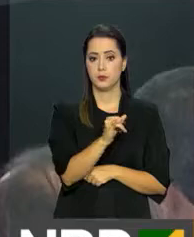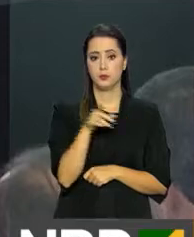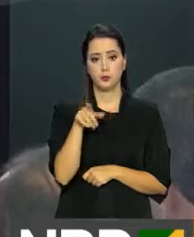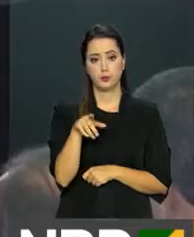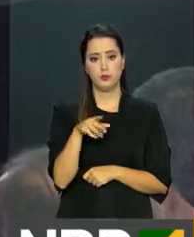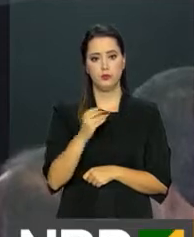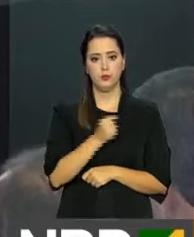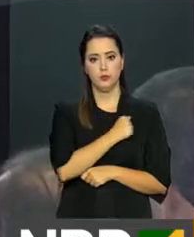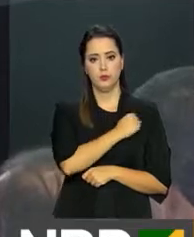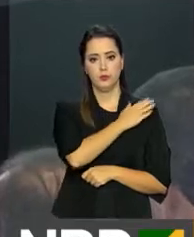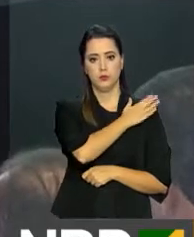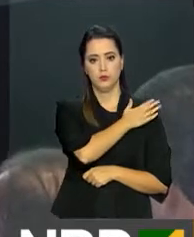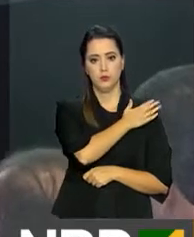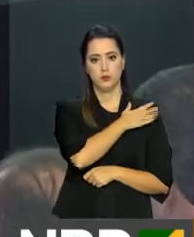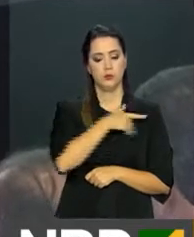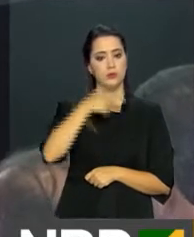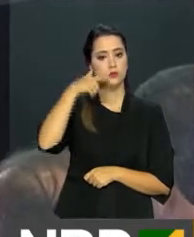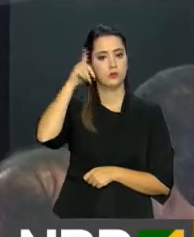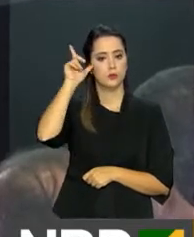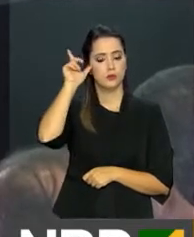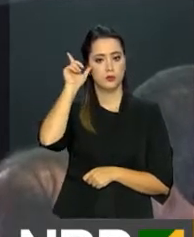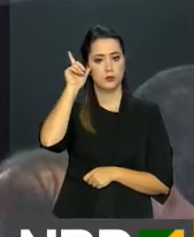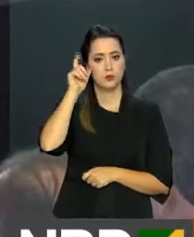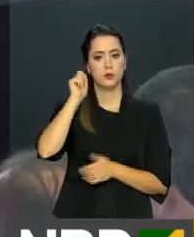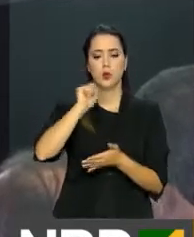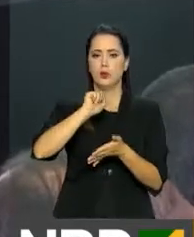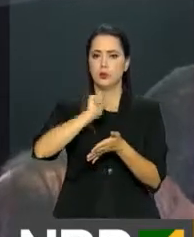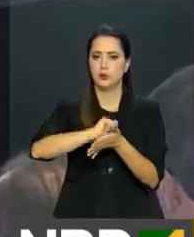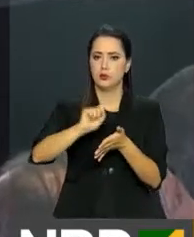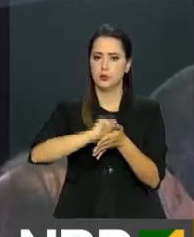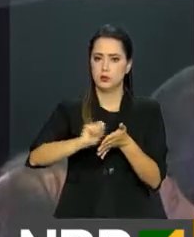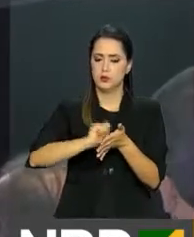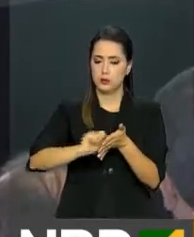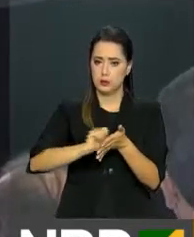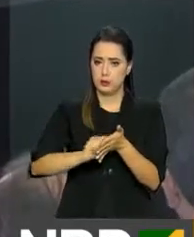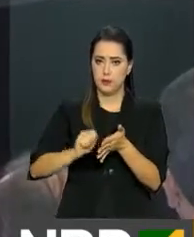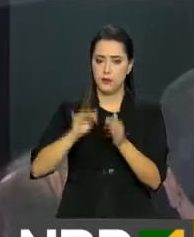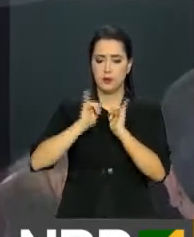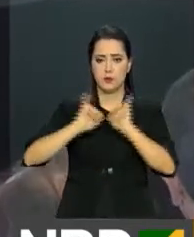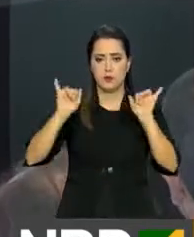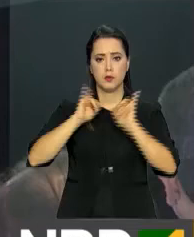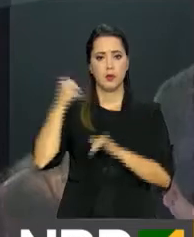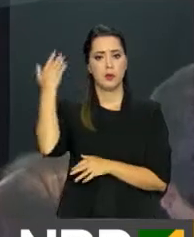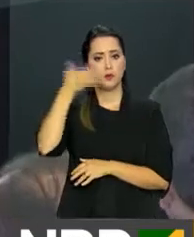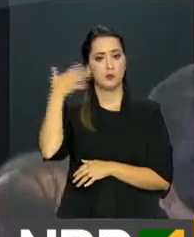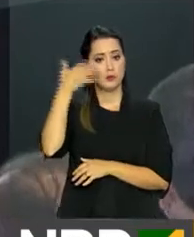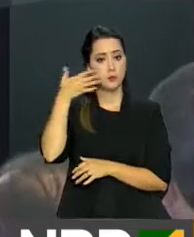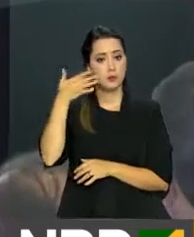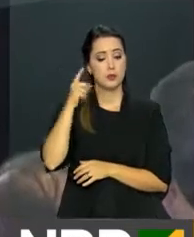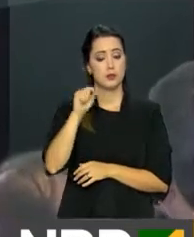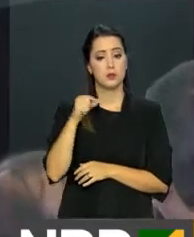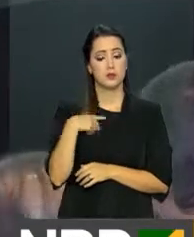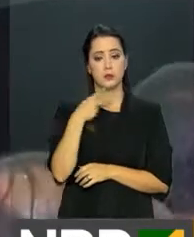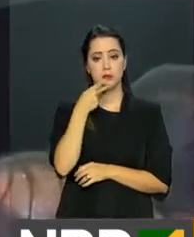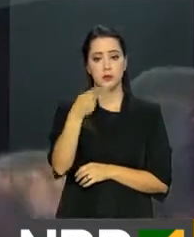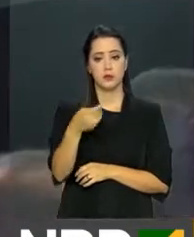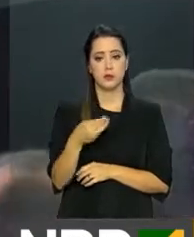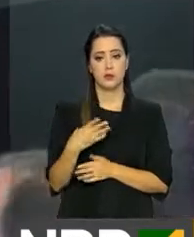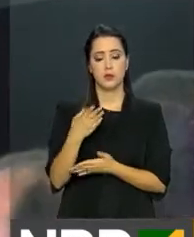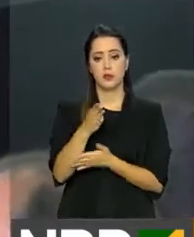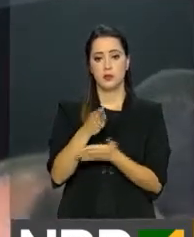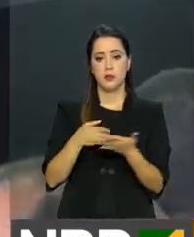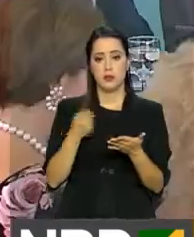braga neto ontem ainda redigiu e divulgou uma nota muito ilustrativa e quando ele fala do